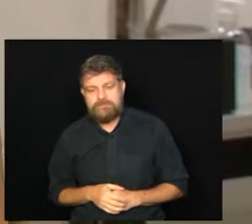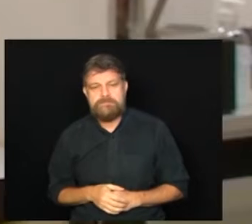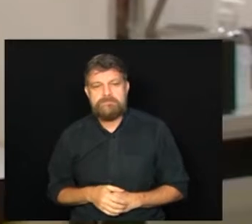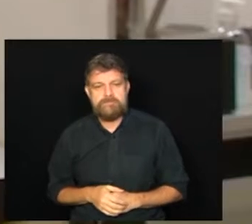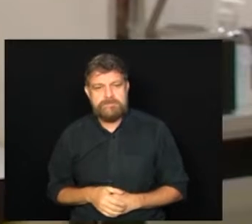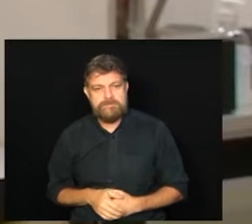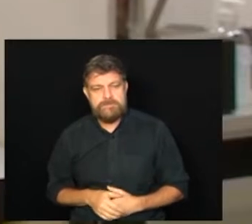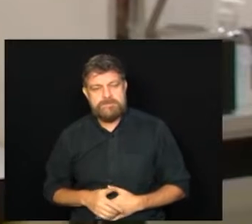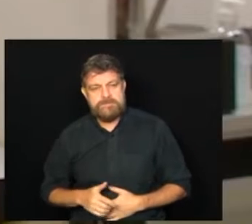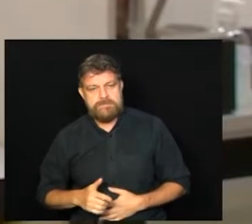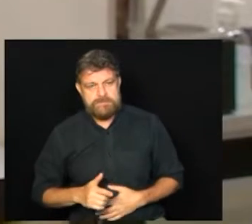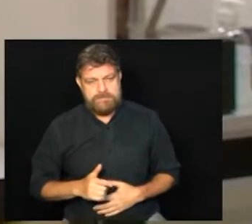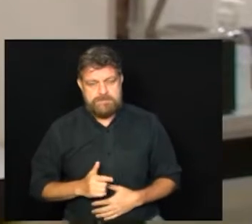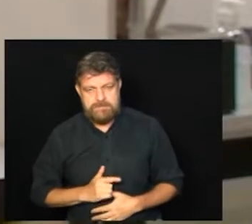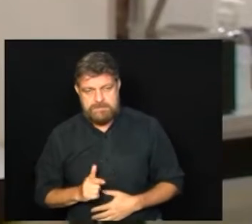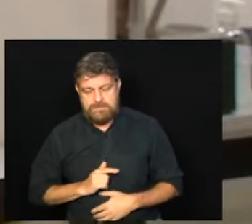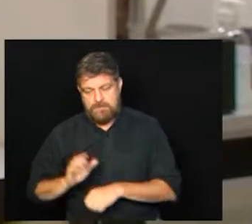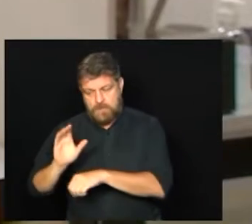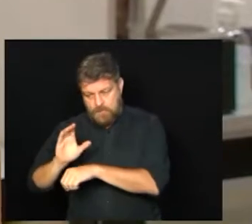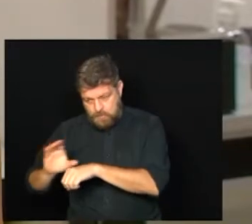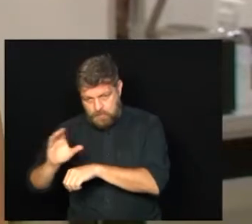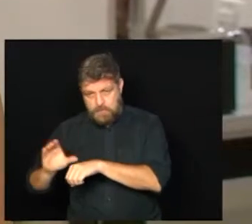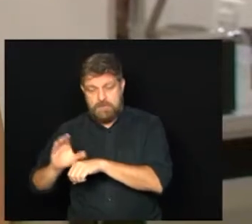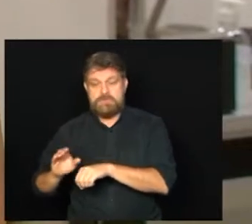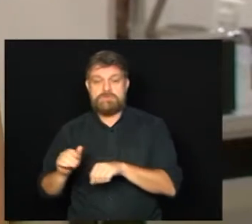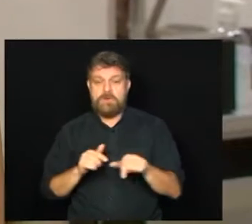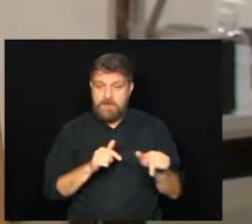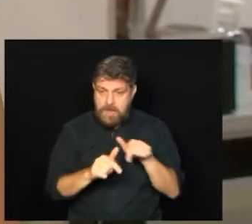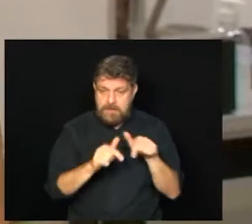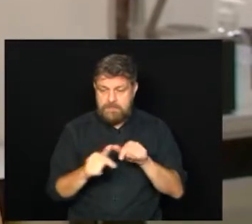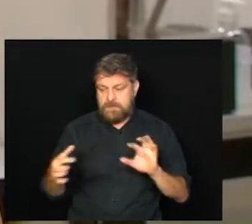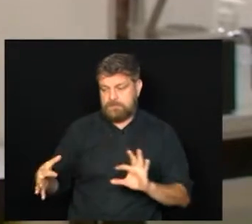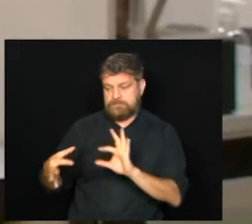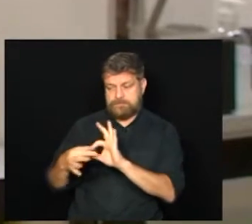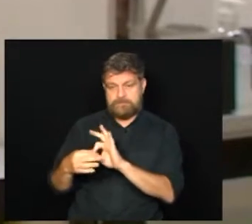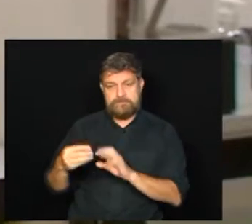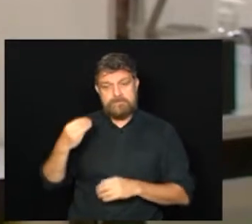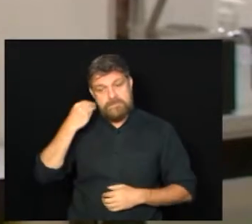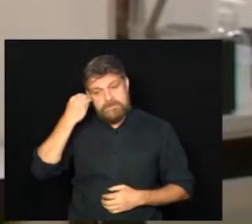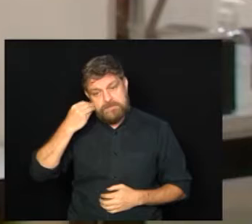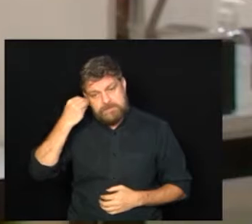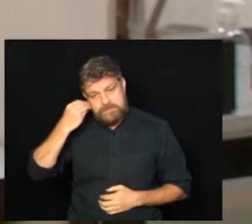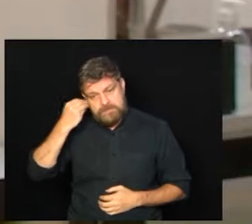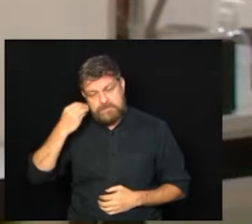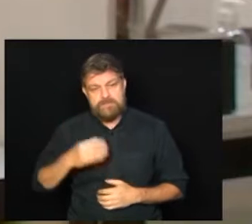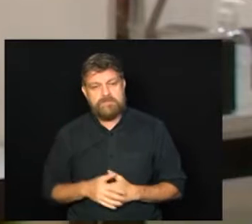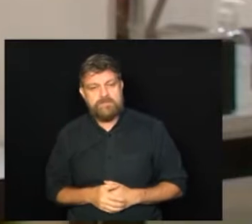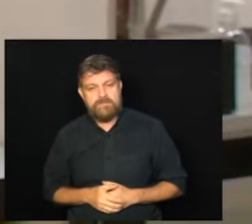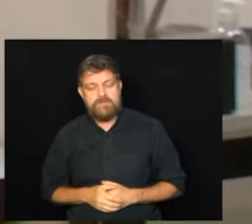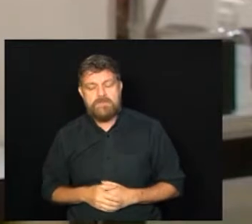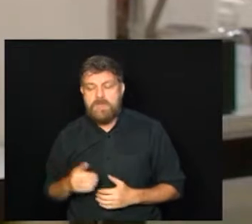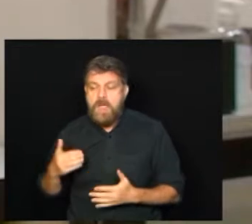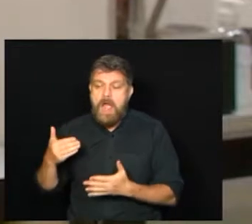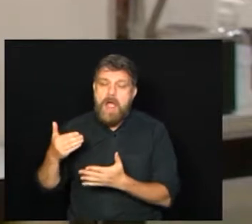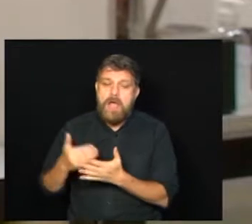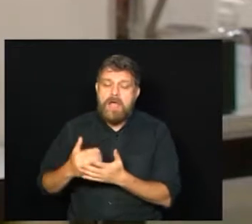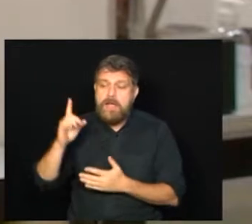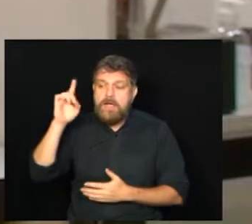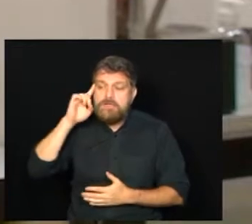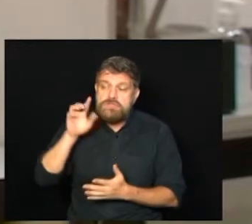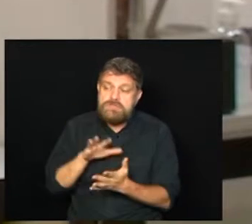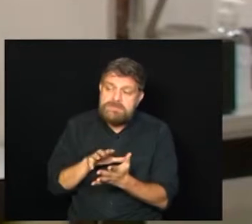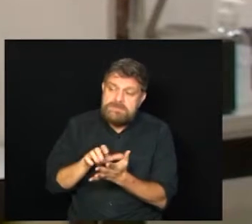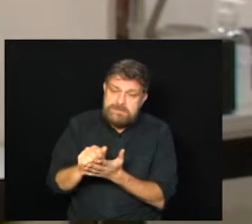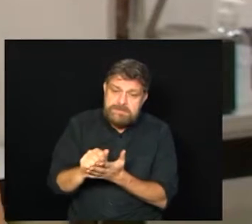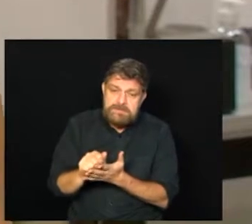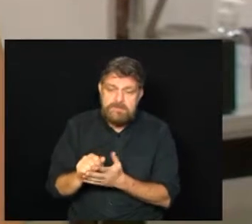contempla, além como eu disse, além da qualificação, a experiência profissional também. Entendi. Até quando as pessoas podem se